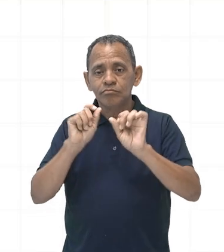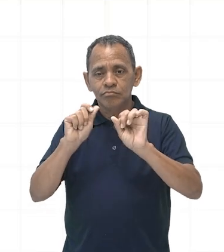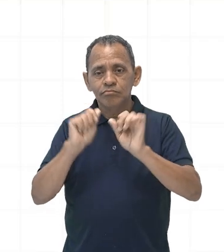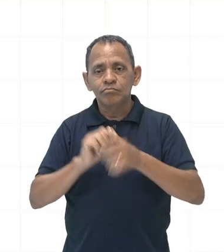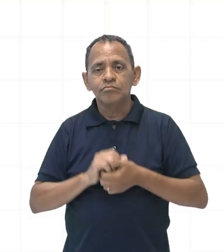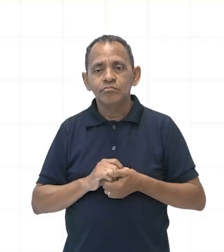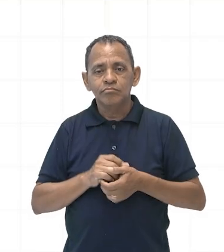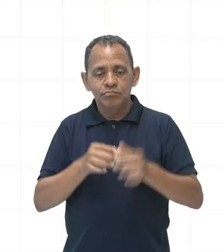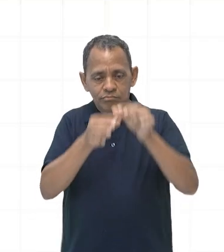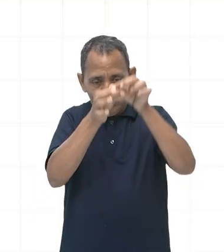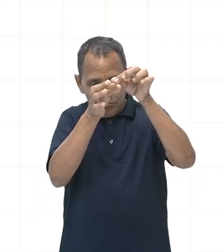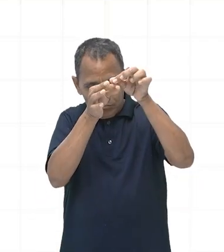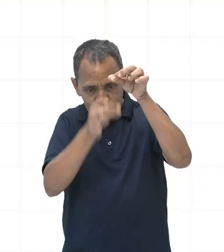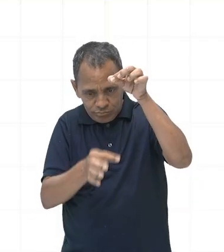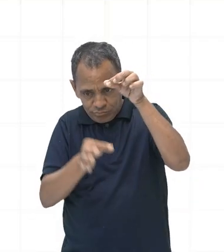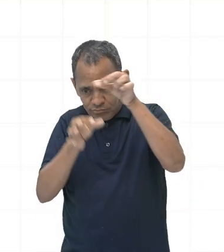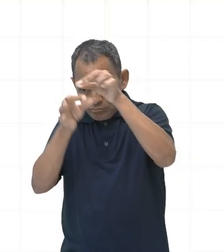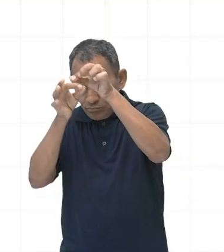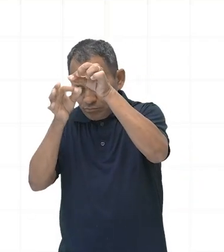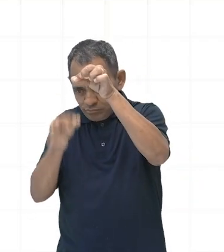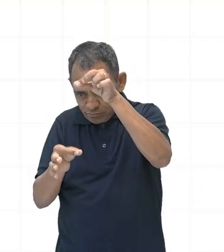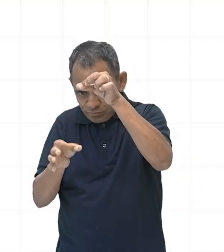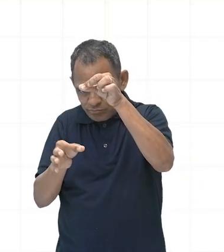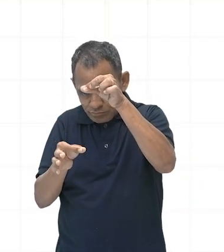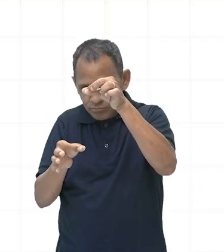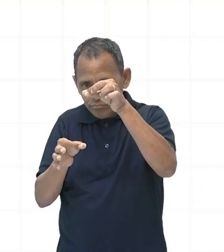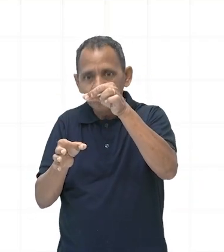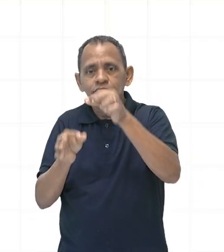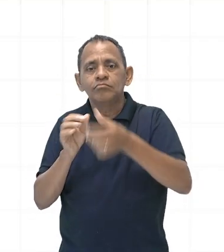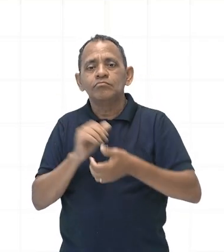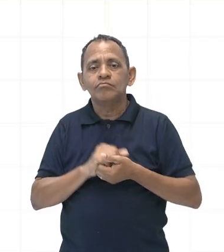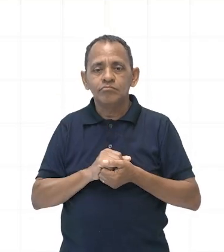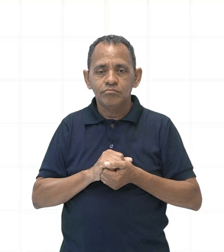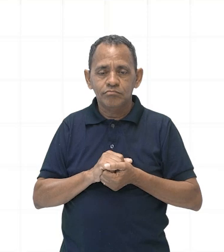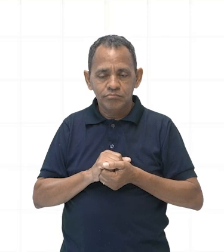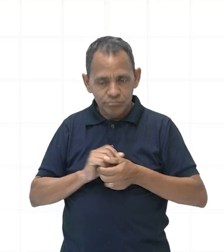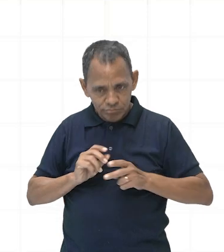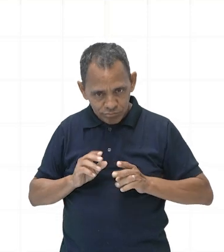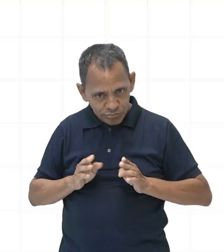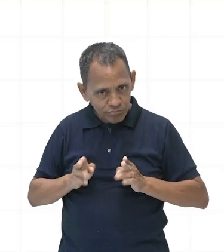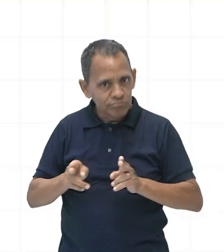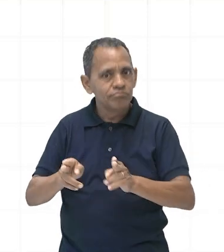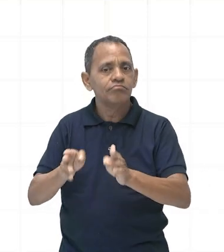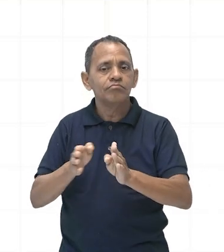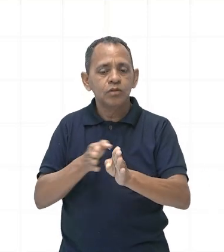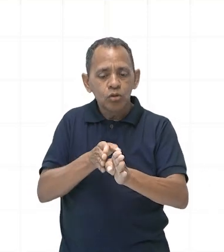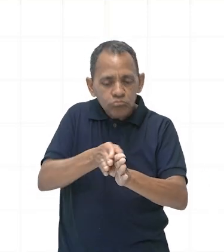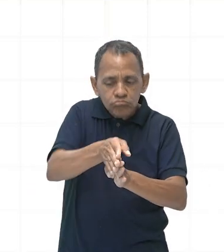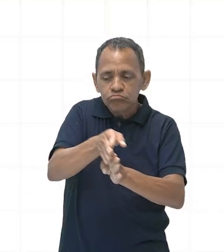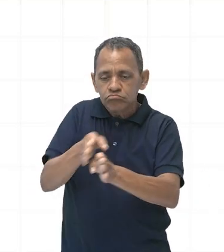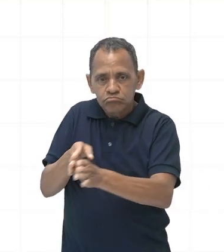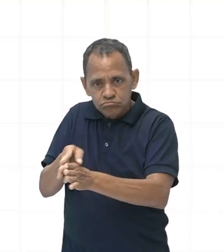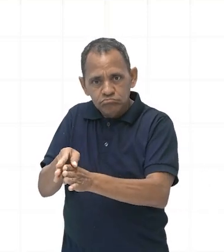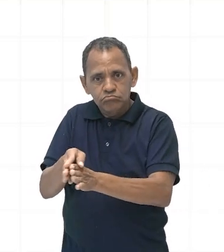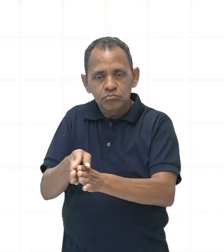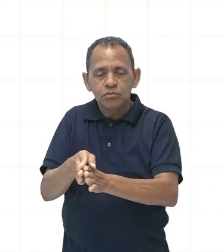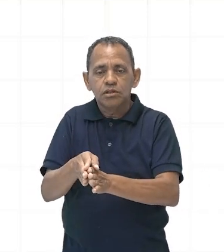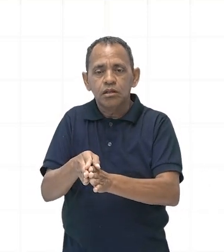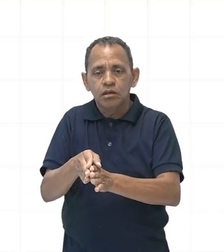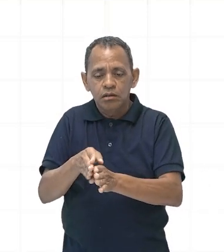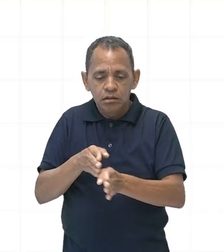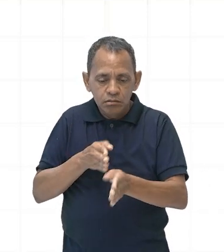setinhas indo para baixo, desde que elas estejam na mesma direção. Aqui as duas grandezas estão